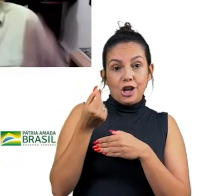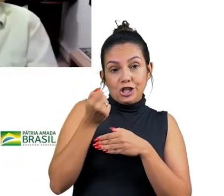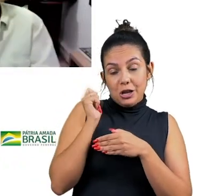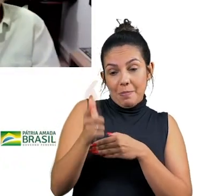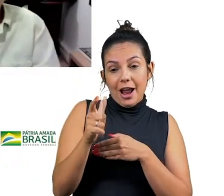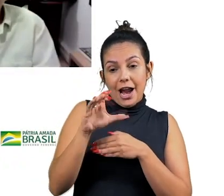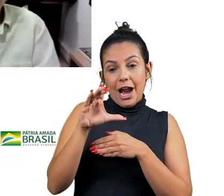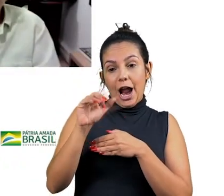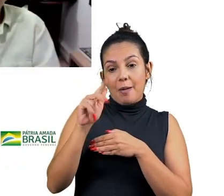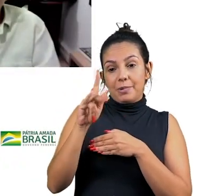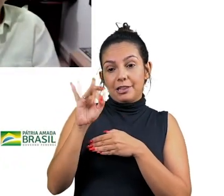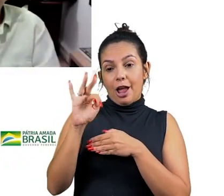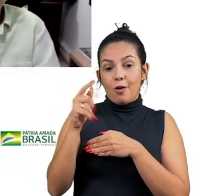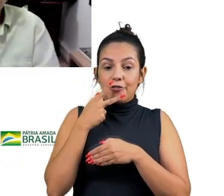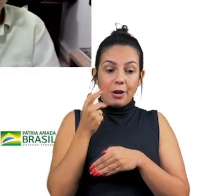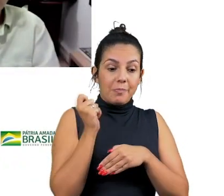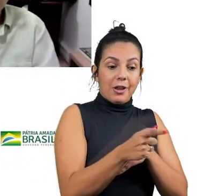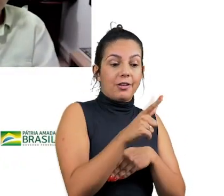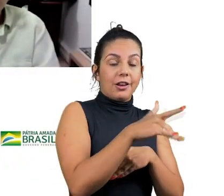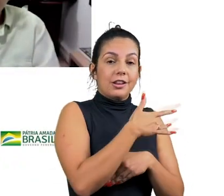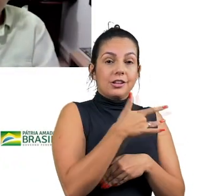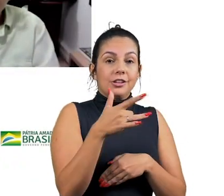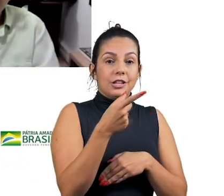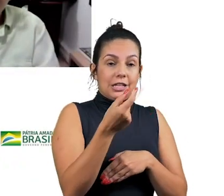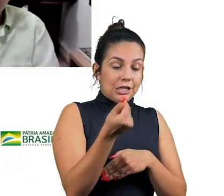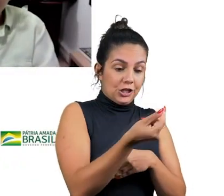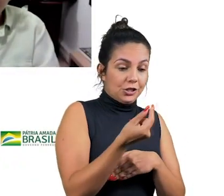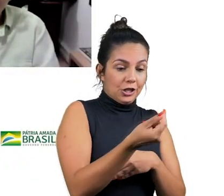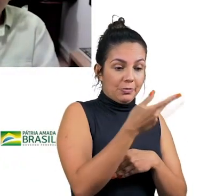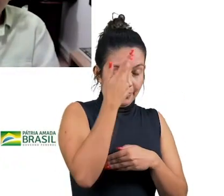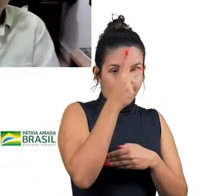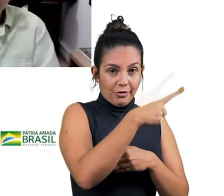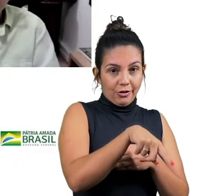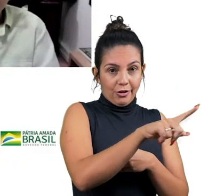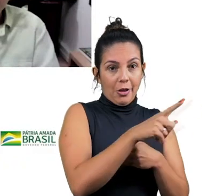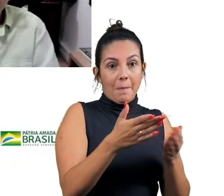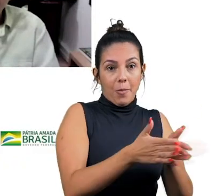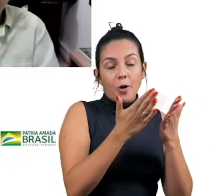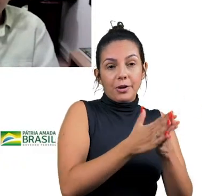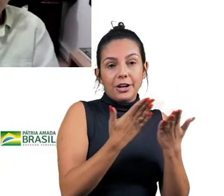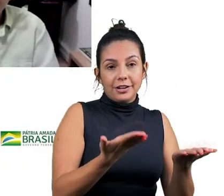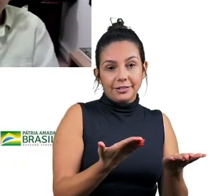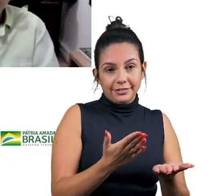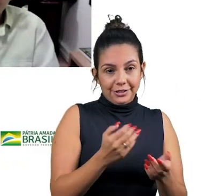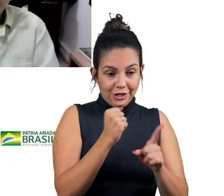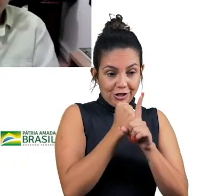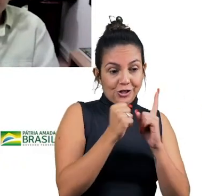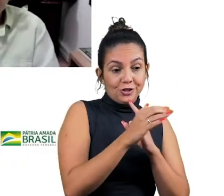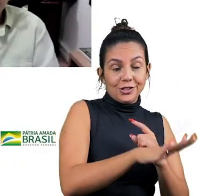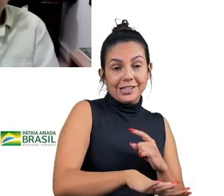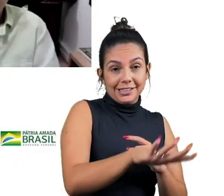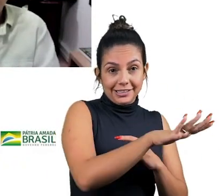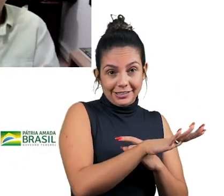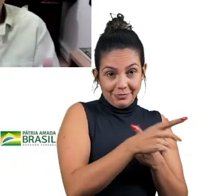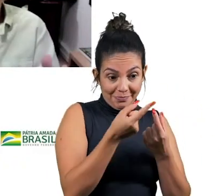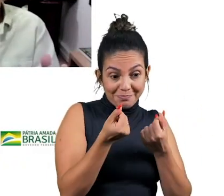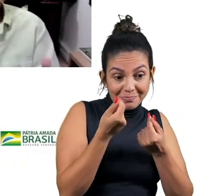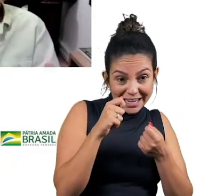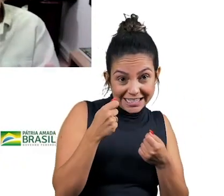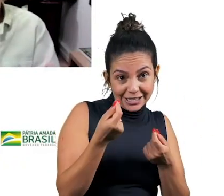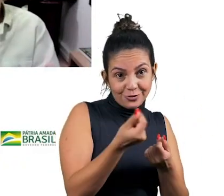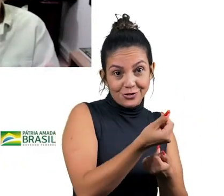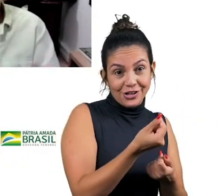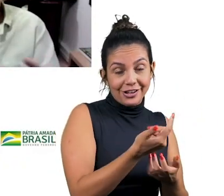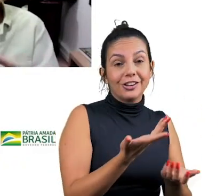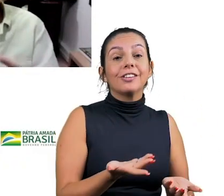capital, e aqueles que dizem que a prioridade é dar dinheiro para os desvalidos, para a sociedade que precisa.